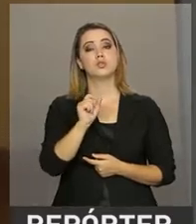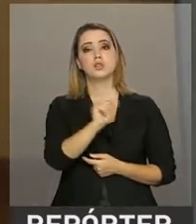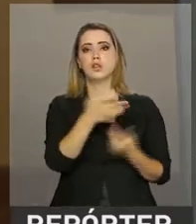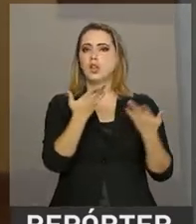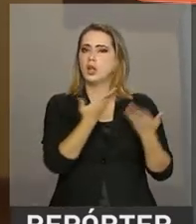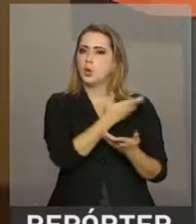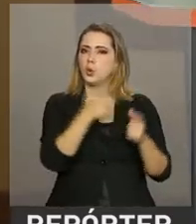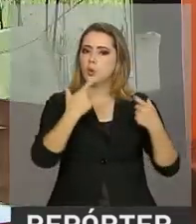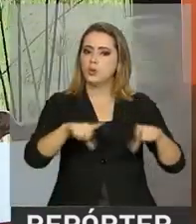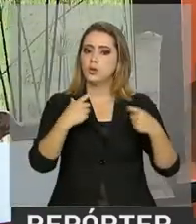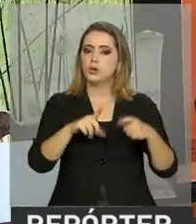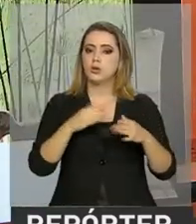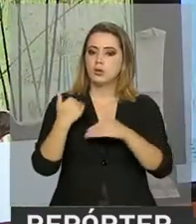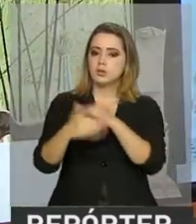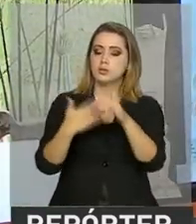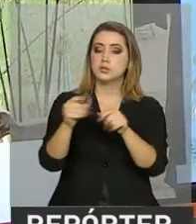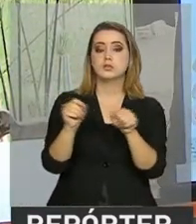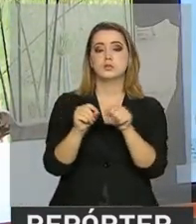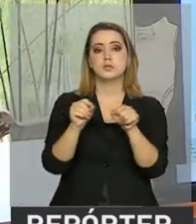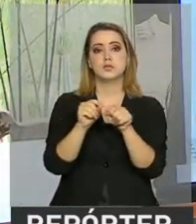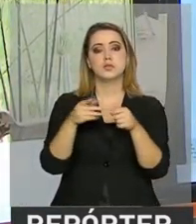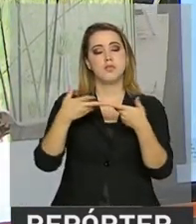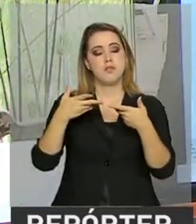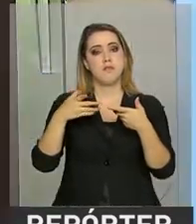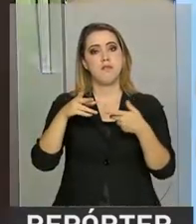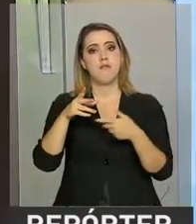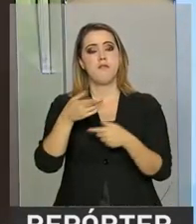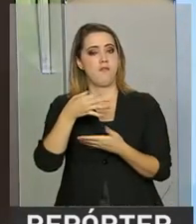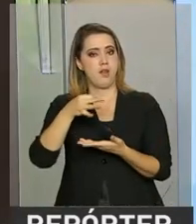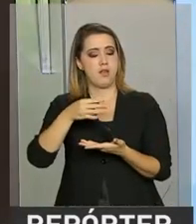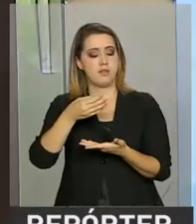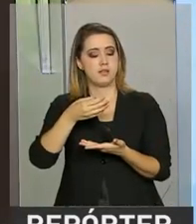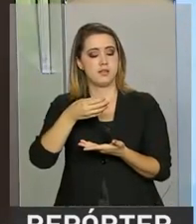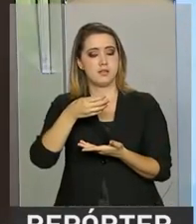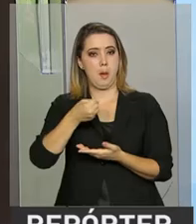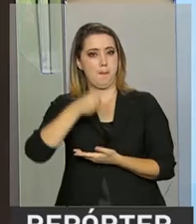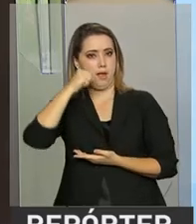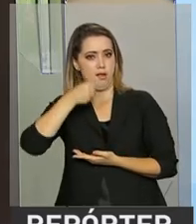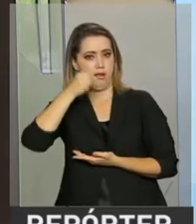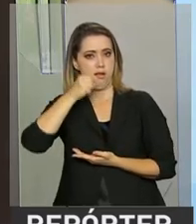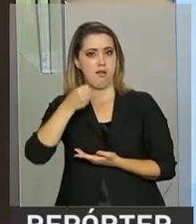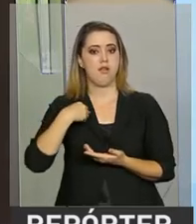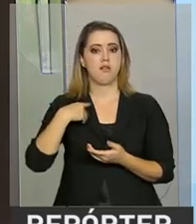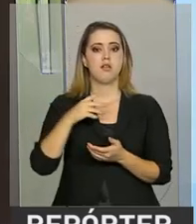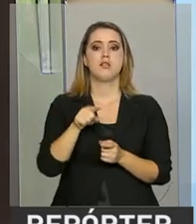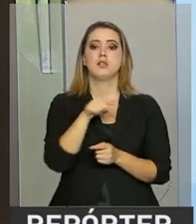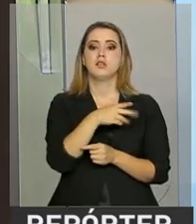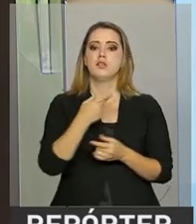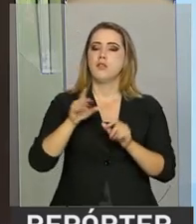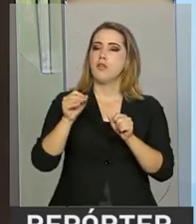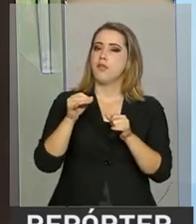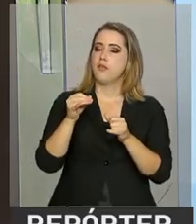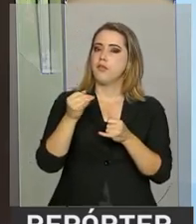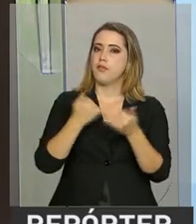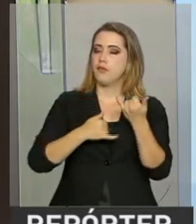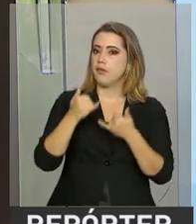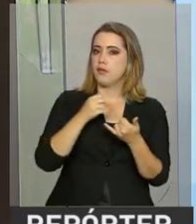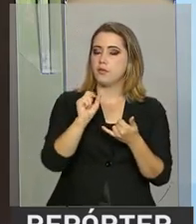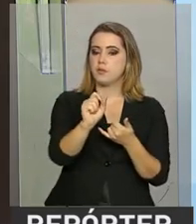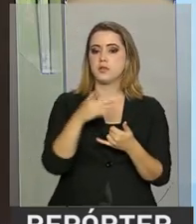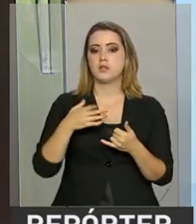em um stand up que desenvolve e fabrica bares robóticos uma máquina que faz a festa dos drinques por meio de um aplicativo